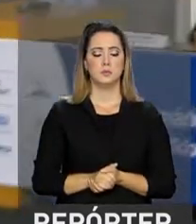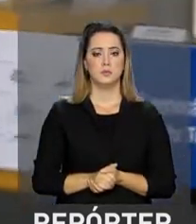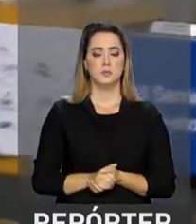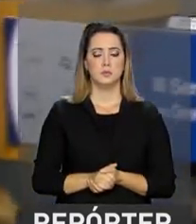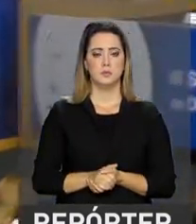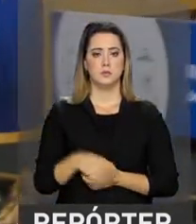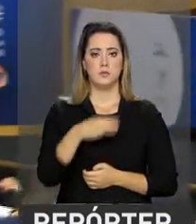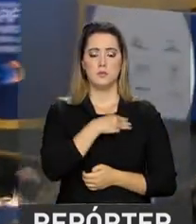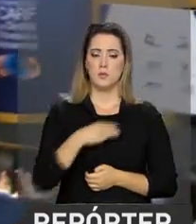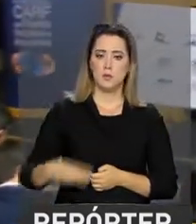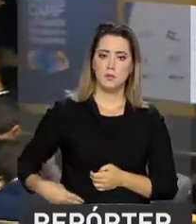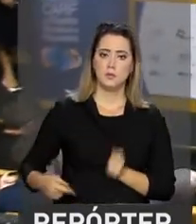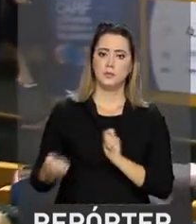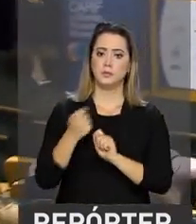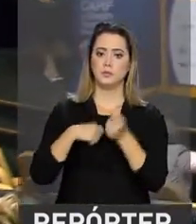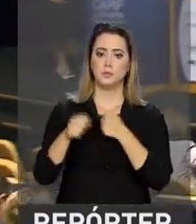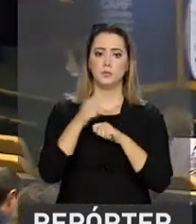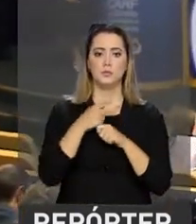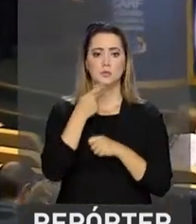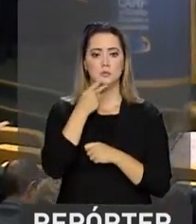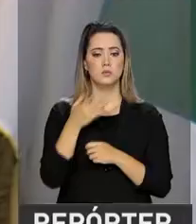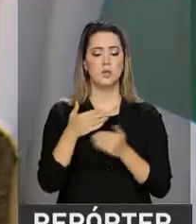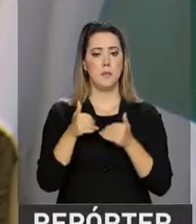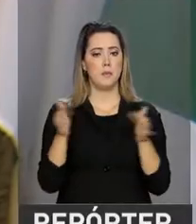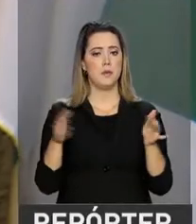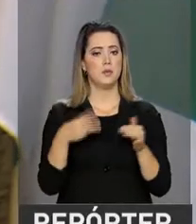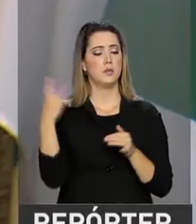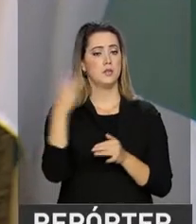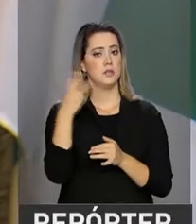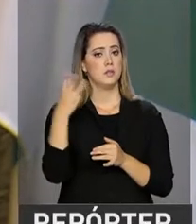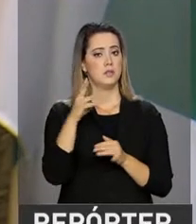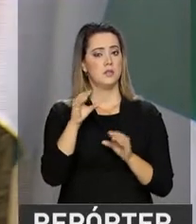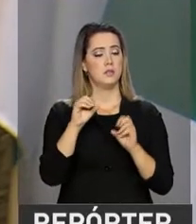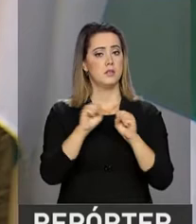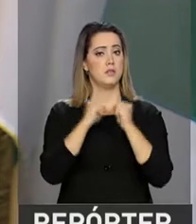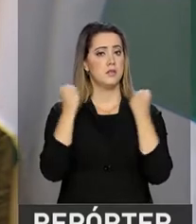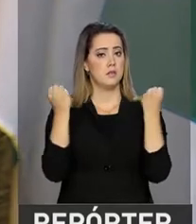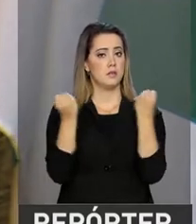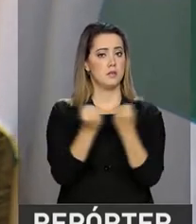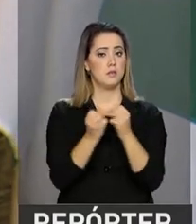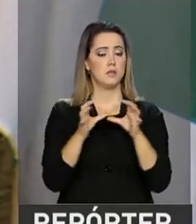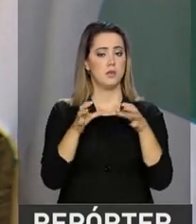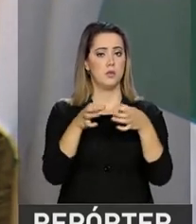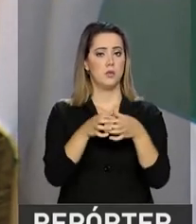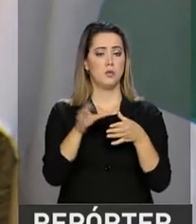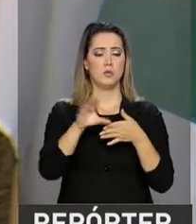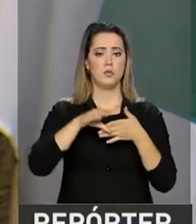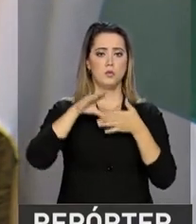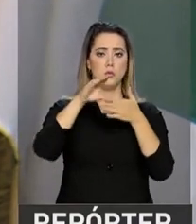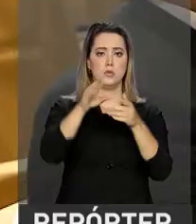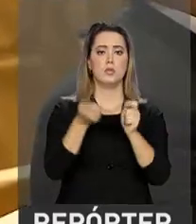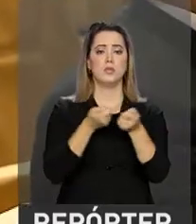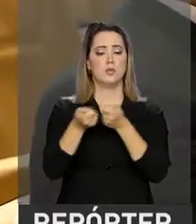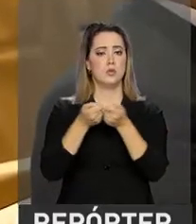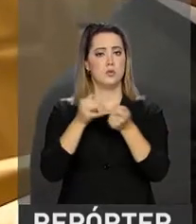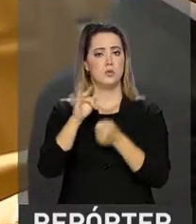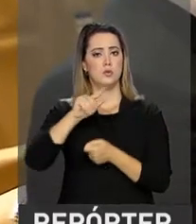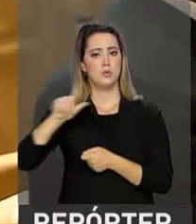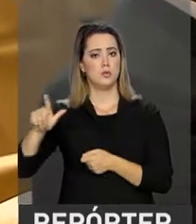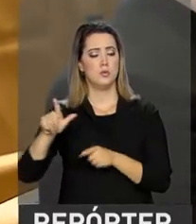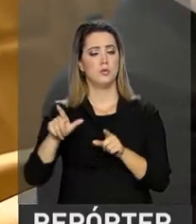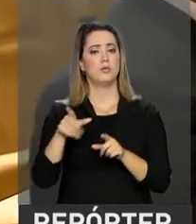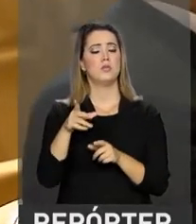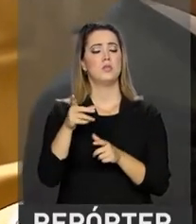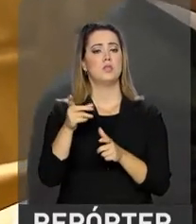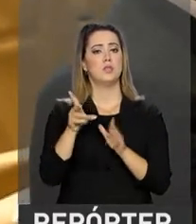o ministro da fazenda fez a abertura do 3º seminário do conselho administrativo de recursos fiscais de direitos